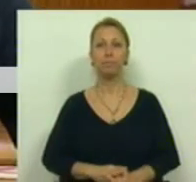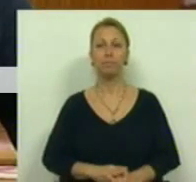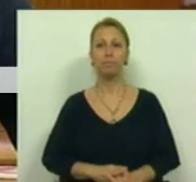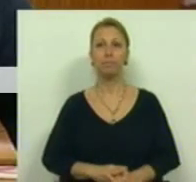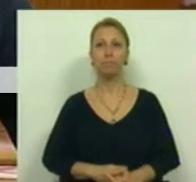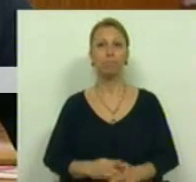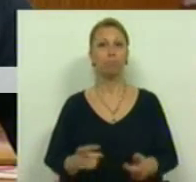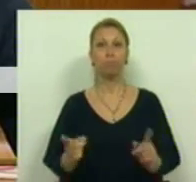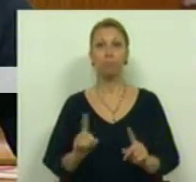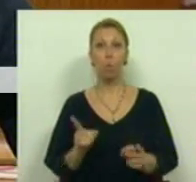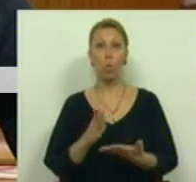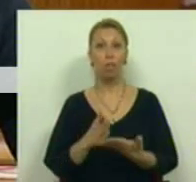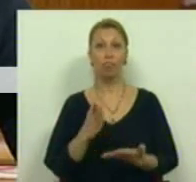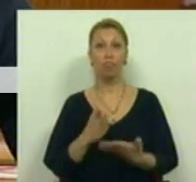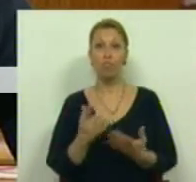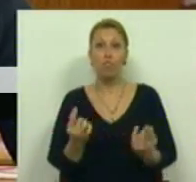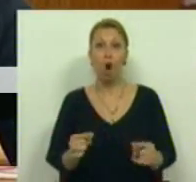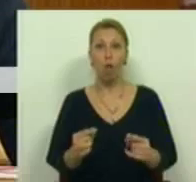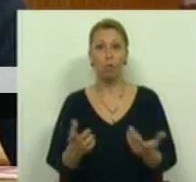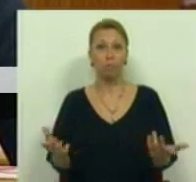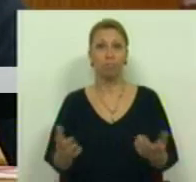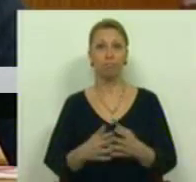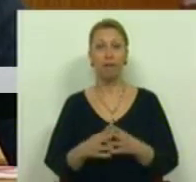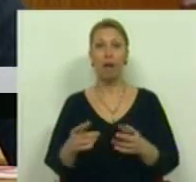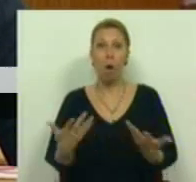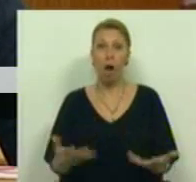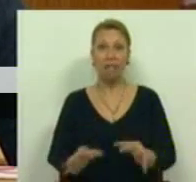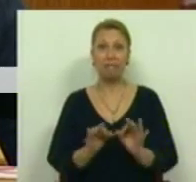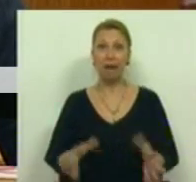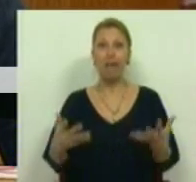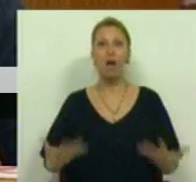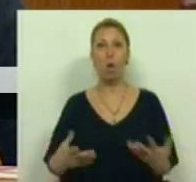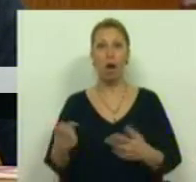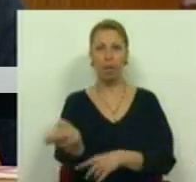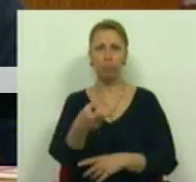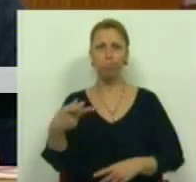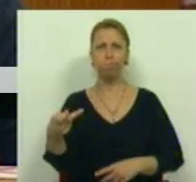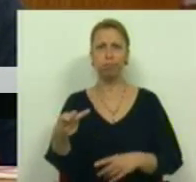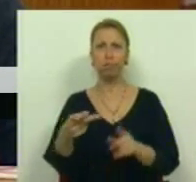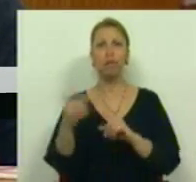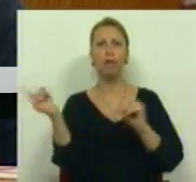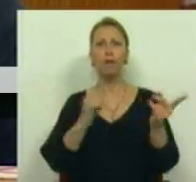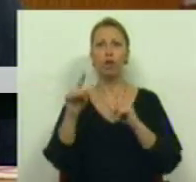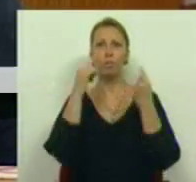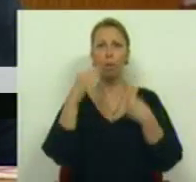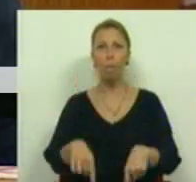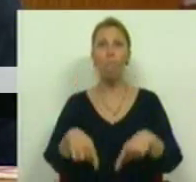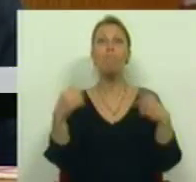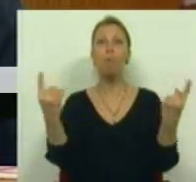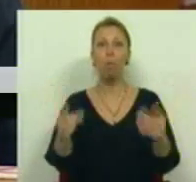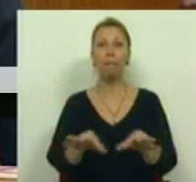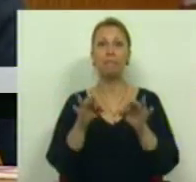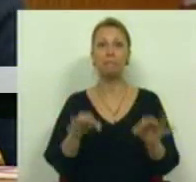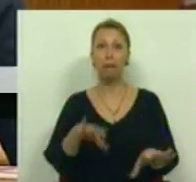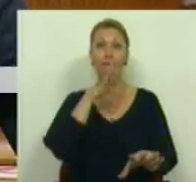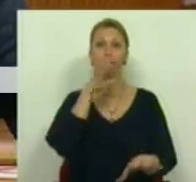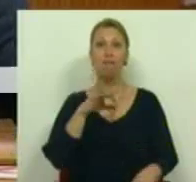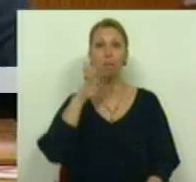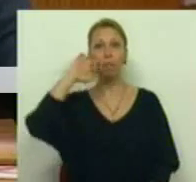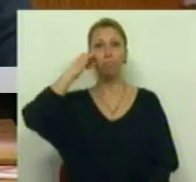Não só nunca foi tão caro andar de transporte público, como nunca pesou tanto nos encargos mensais